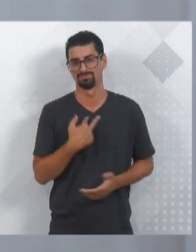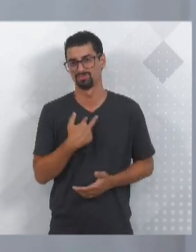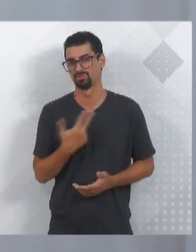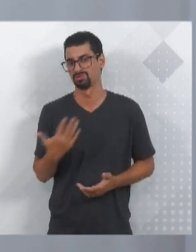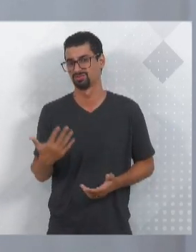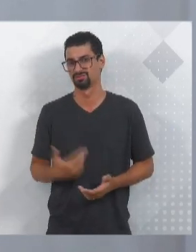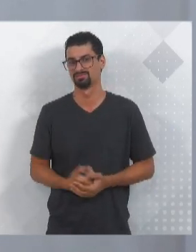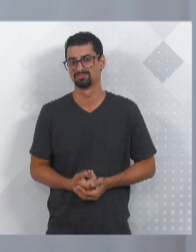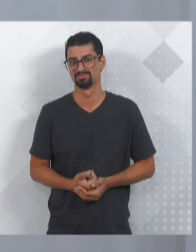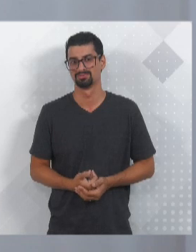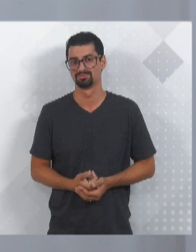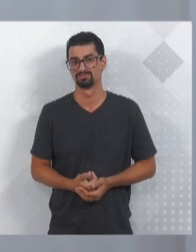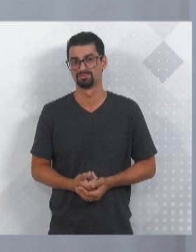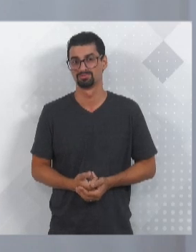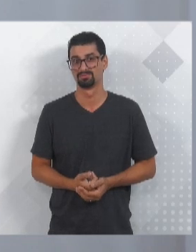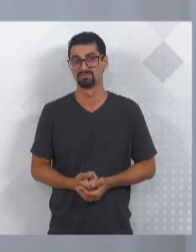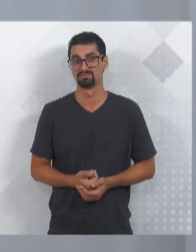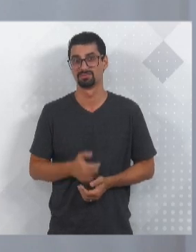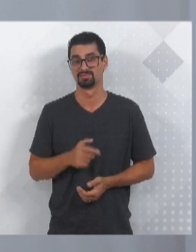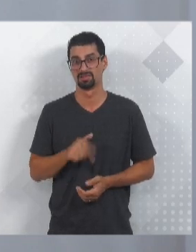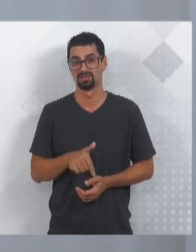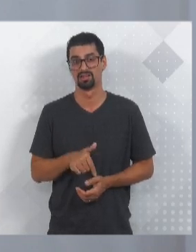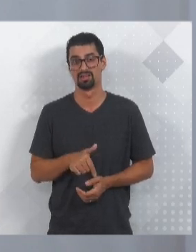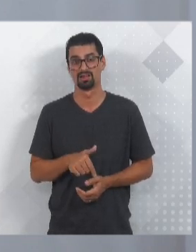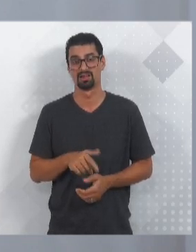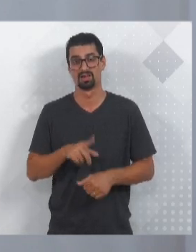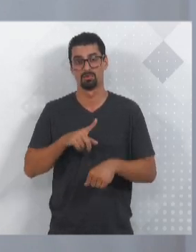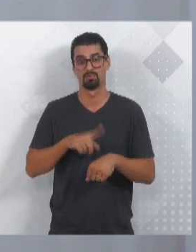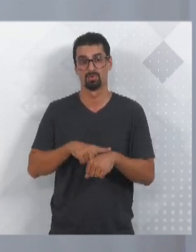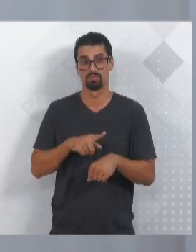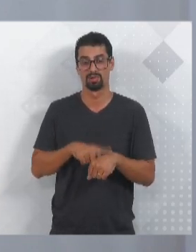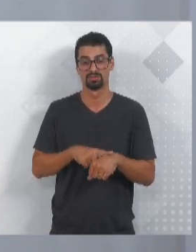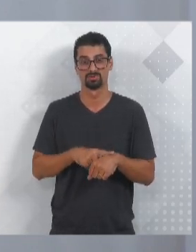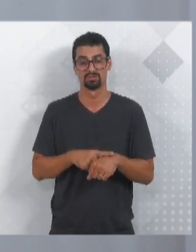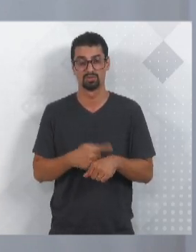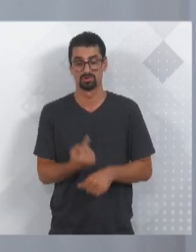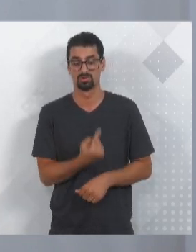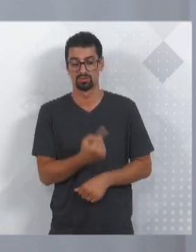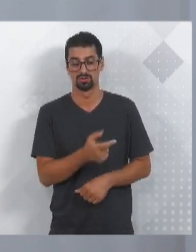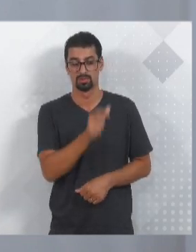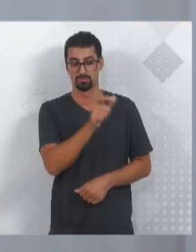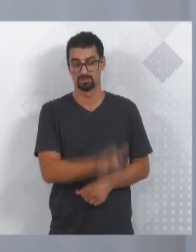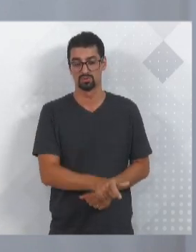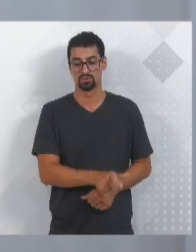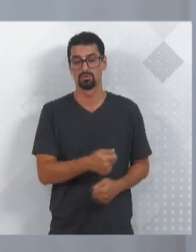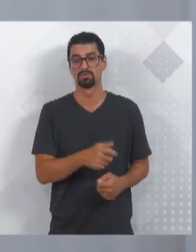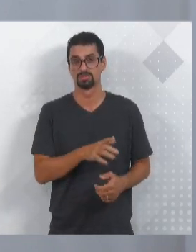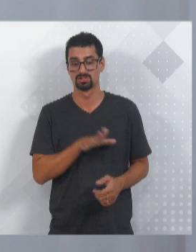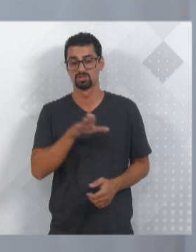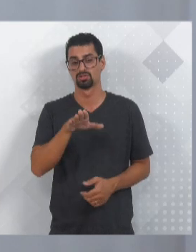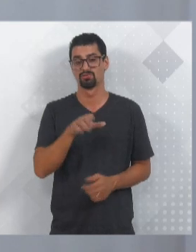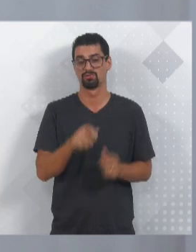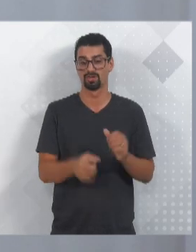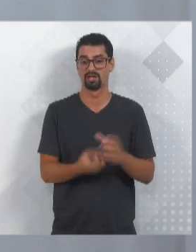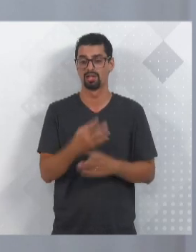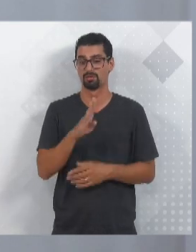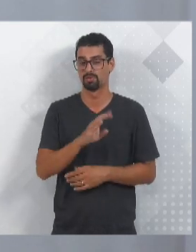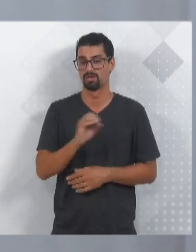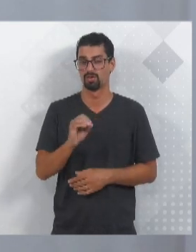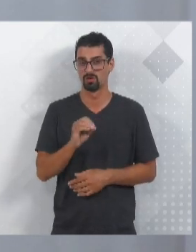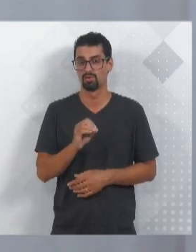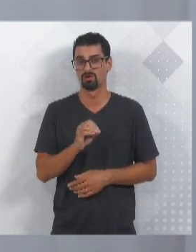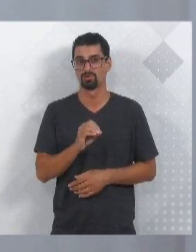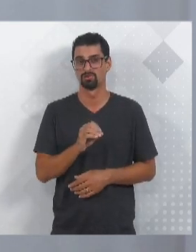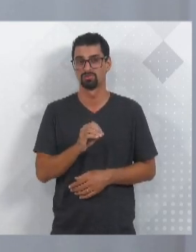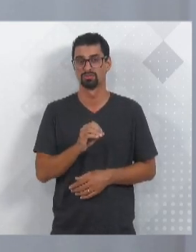privado. Aí é um fazer individual de que eu tenho que registrar um boletim de ocorrência, eu tenho